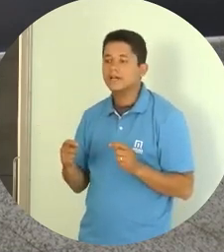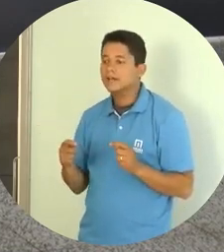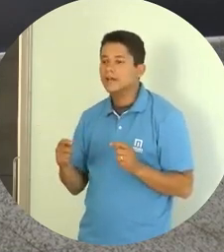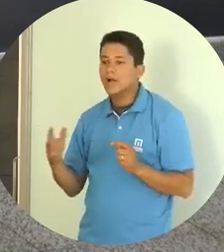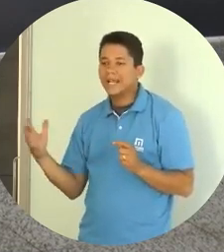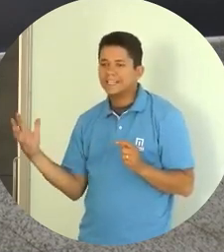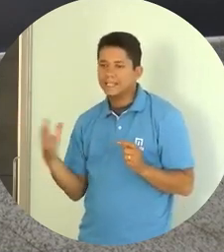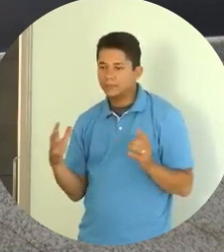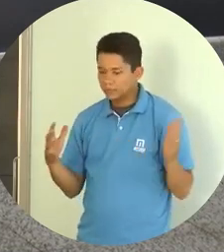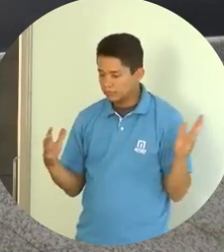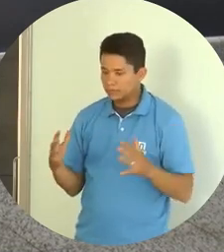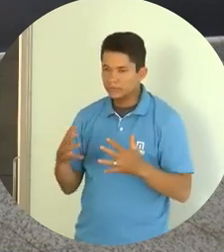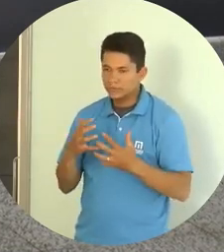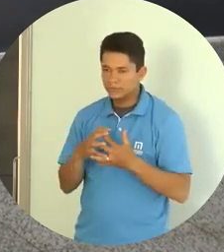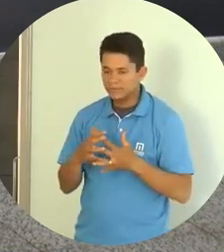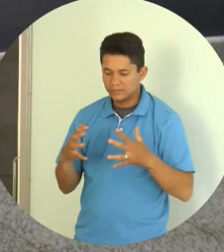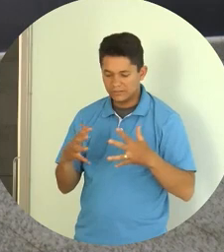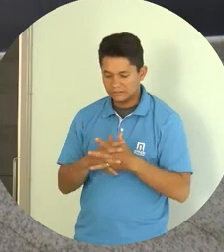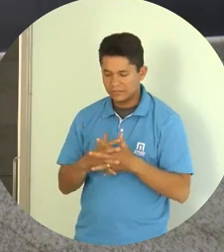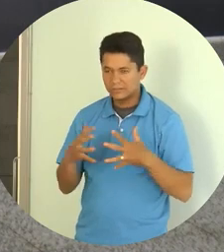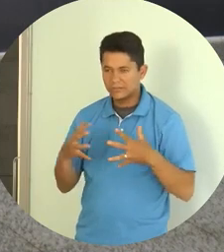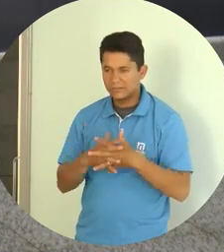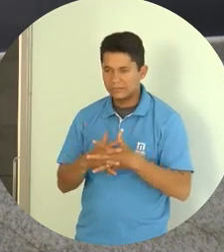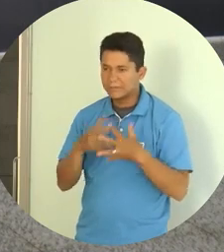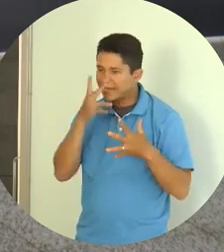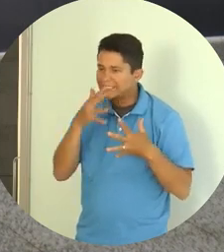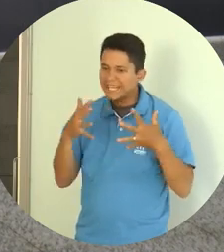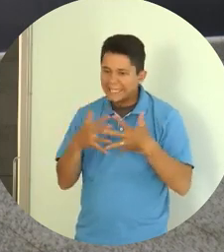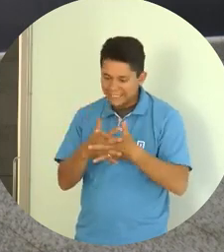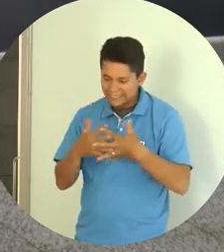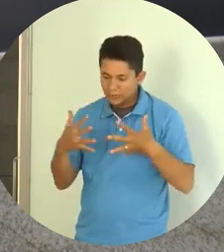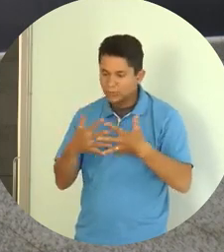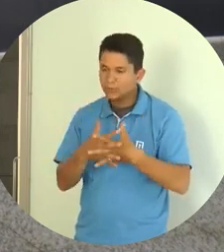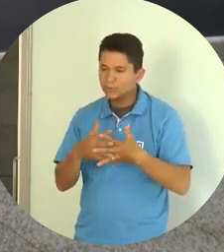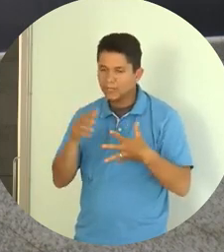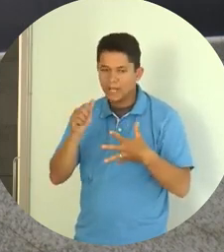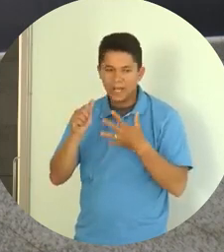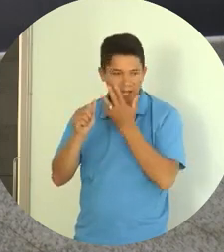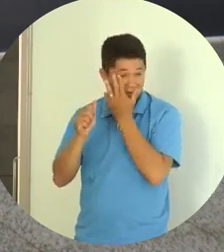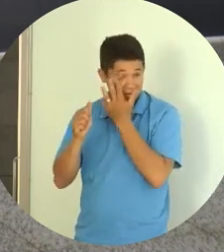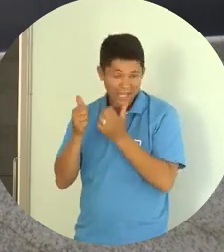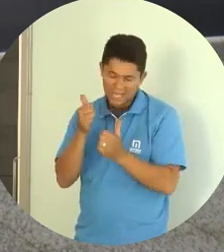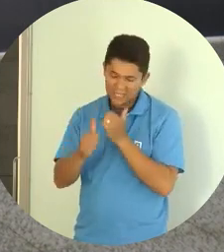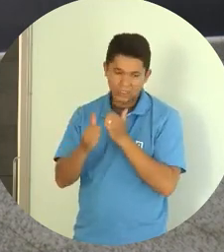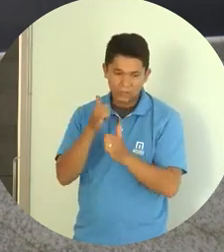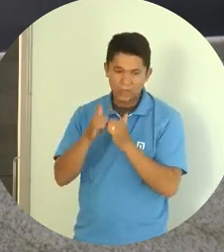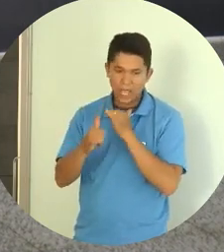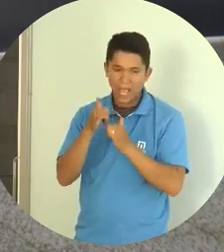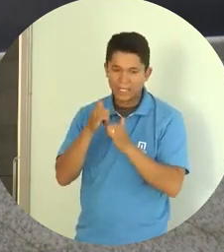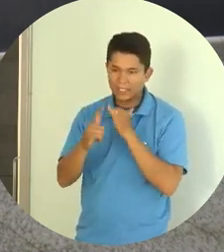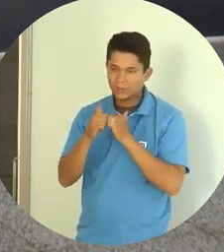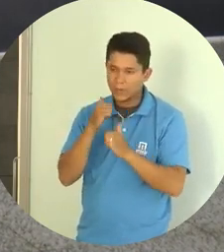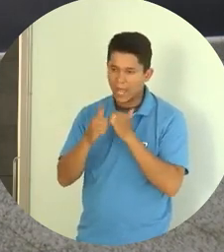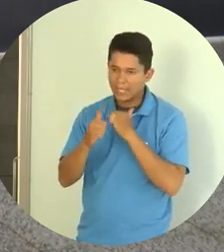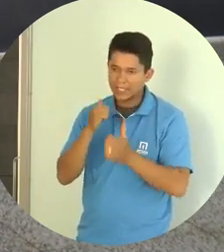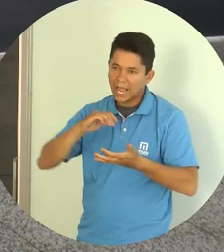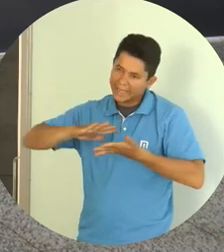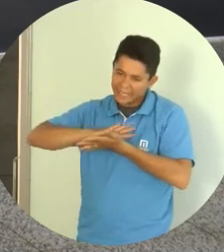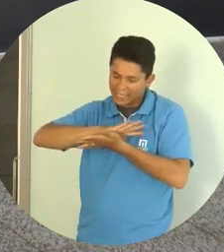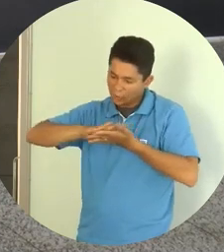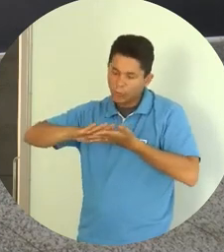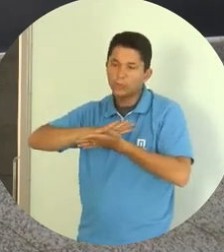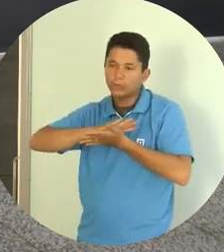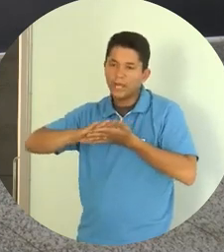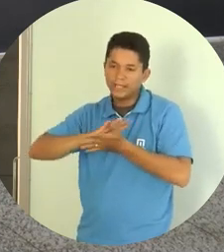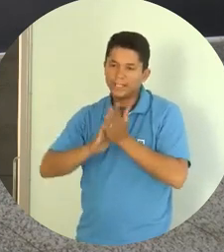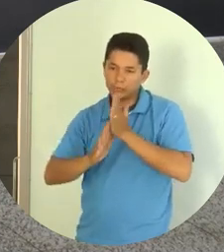maior, num comprimento bem menor, o que, na composição de custo, de prazo de